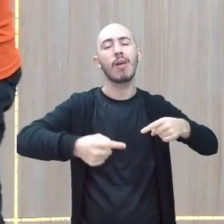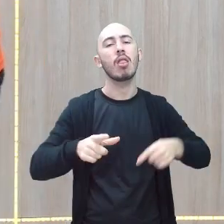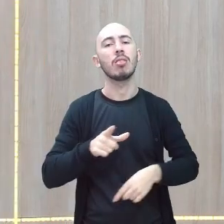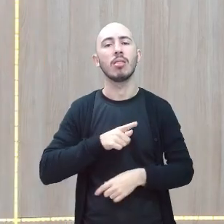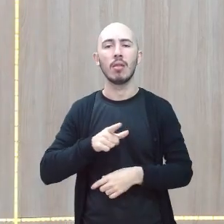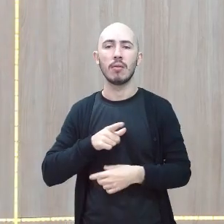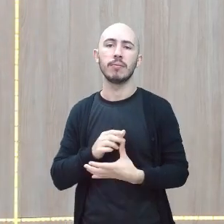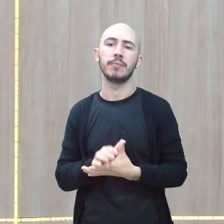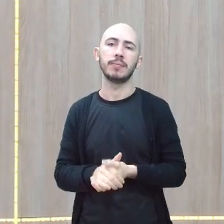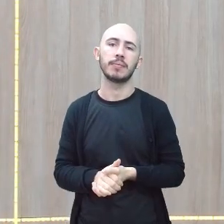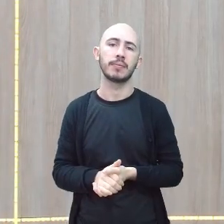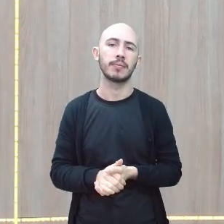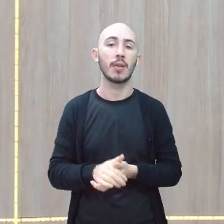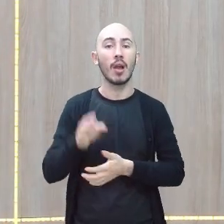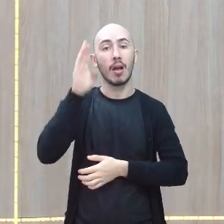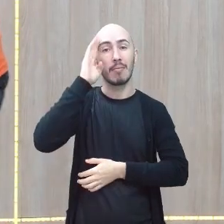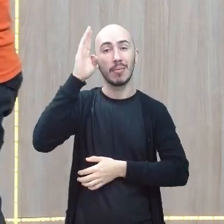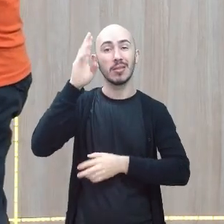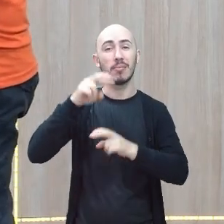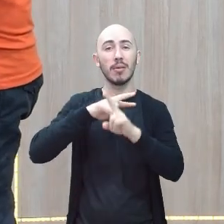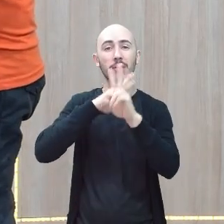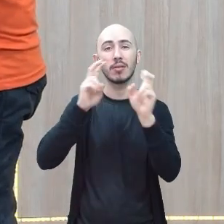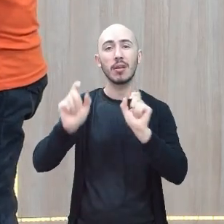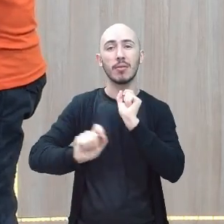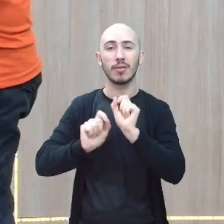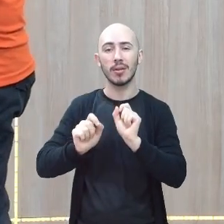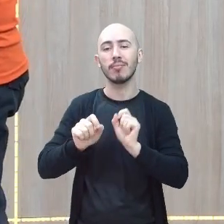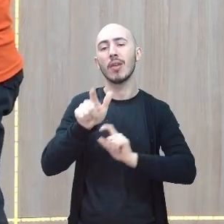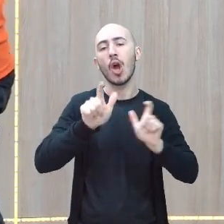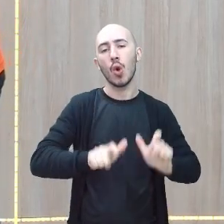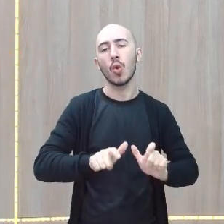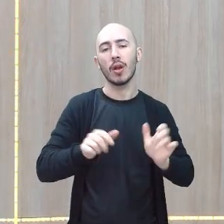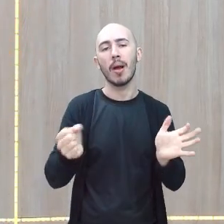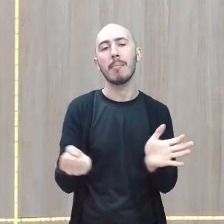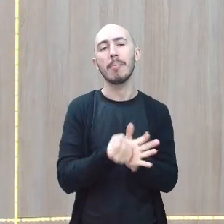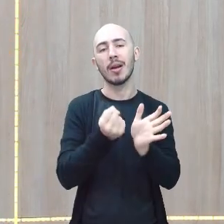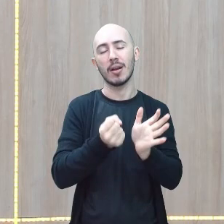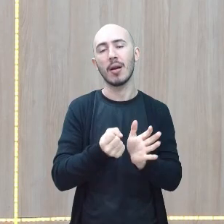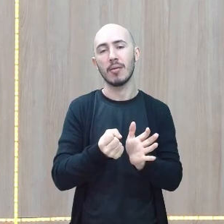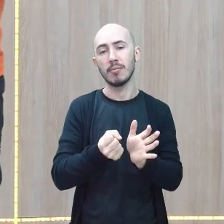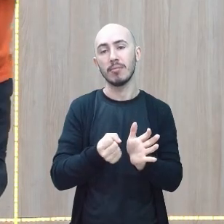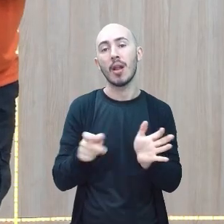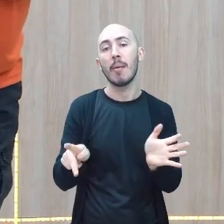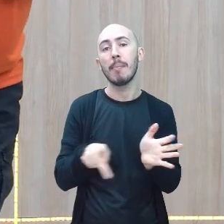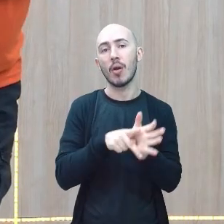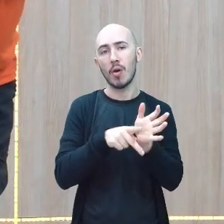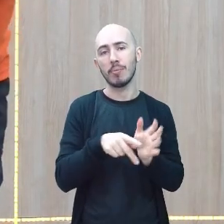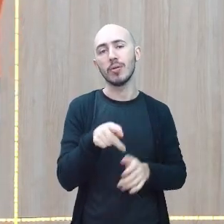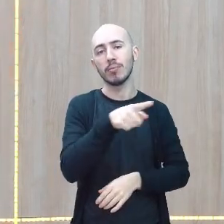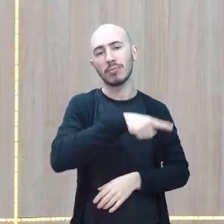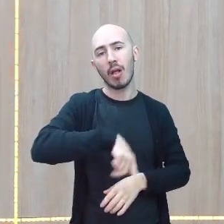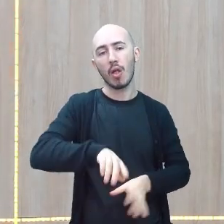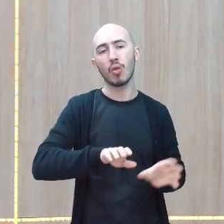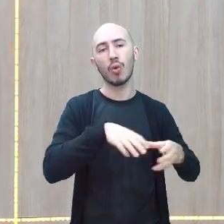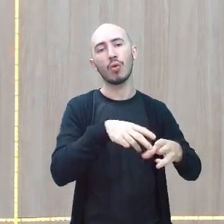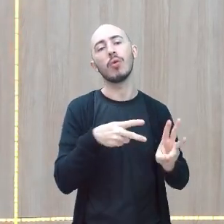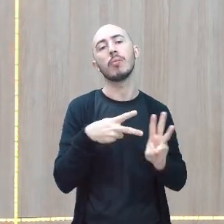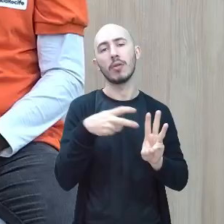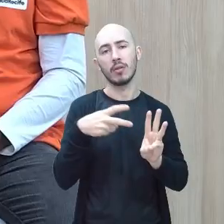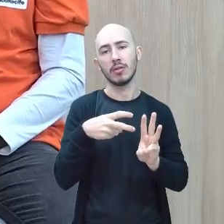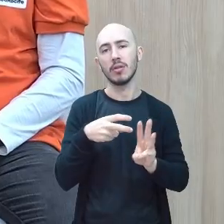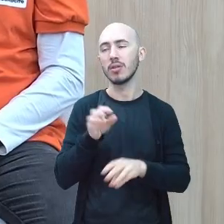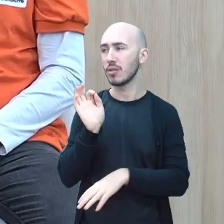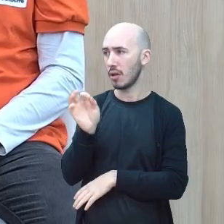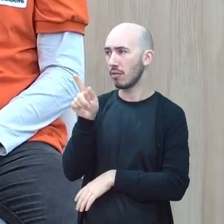das principais questões ainda hoje é a questão da demarcação de terras. Não é isso, professor? É verdade, Luciano. É